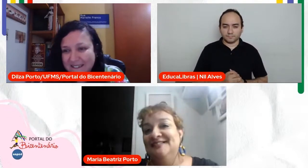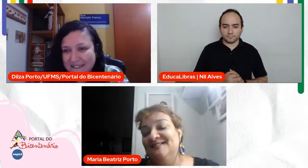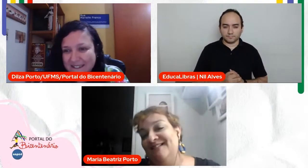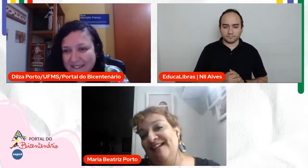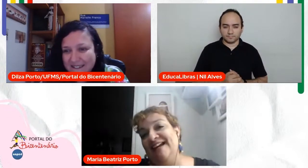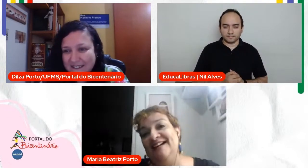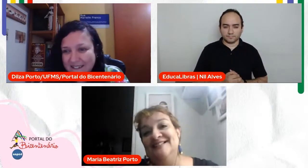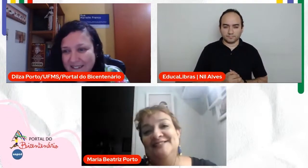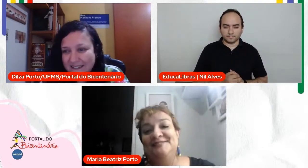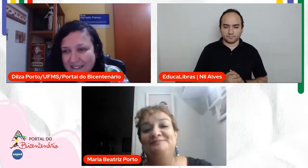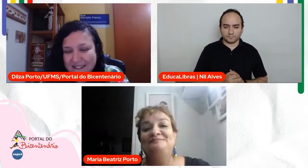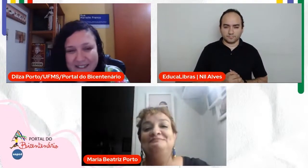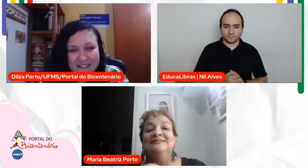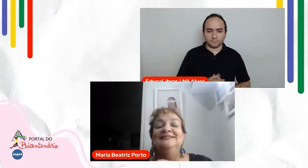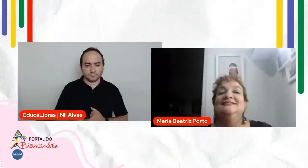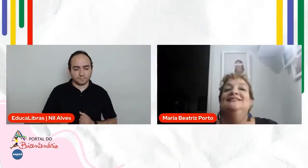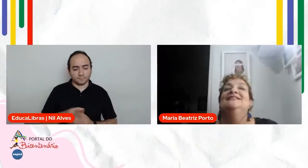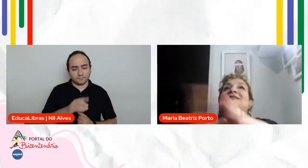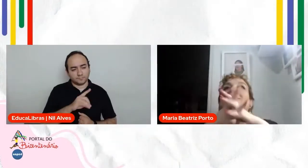Dilsa, colegas,